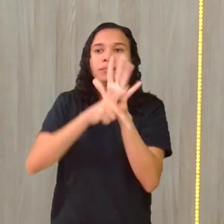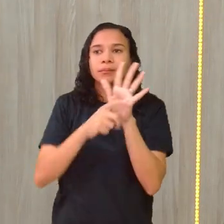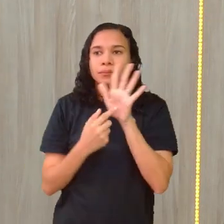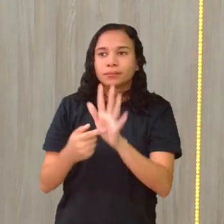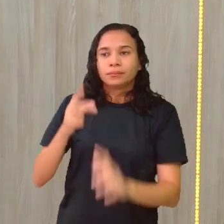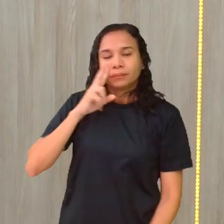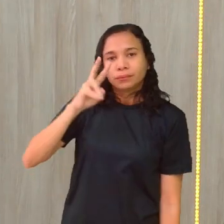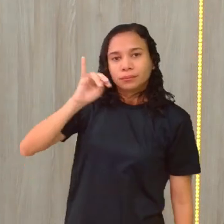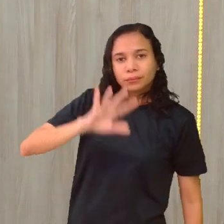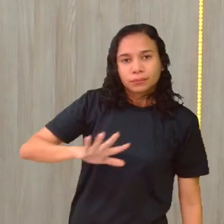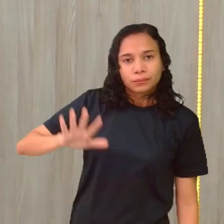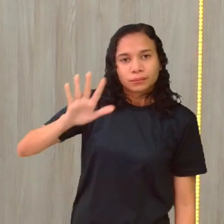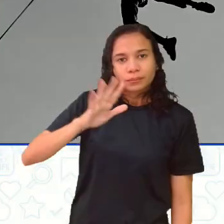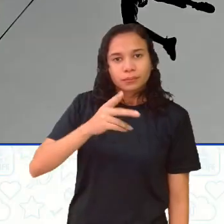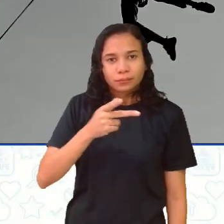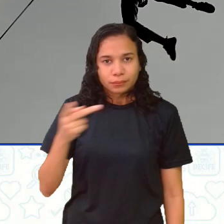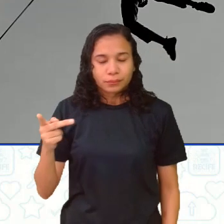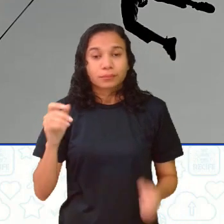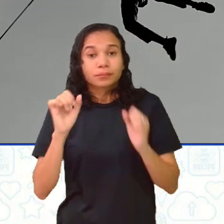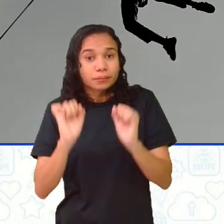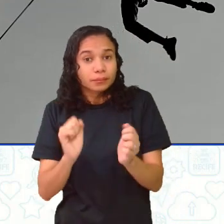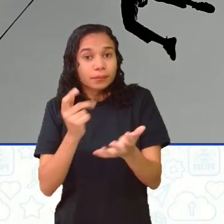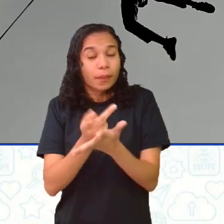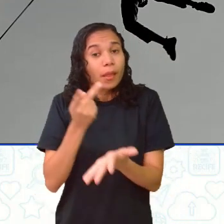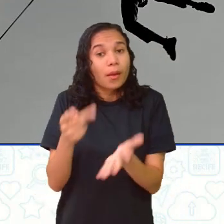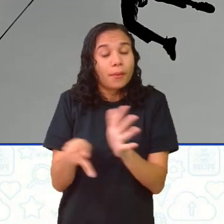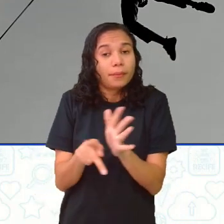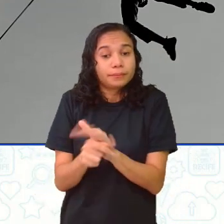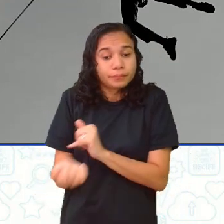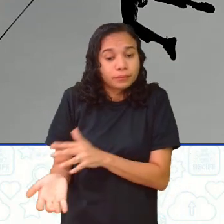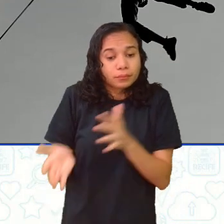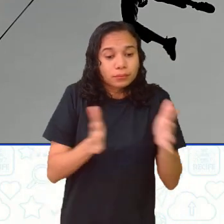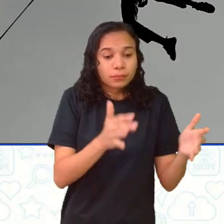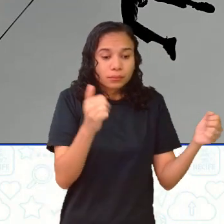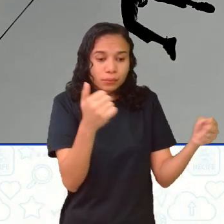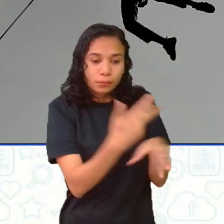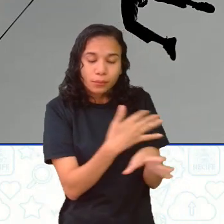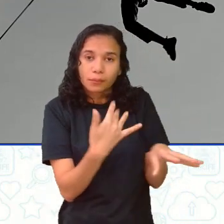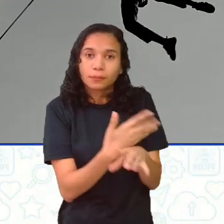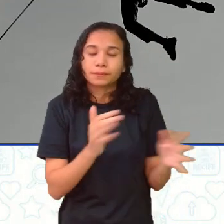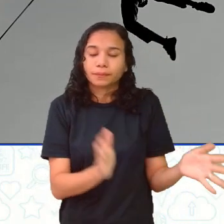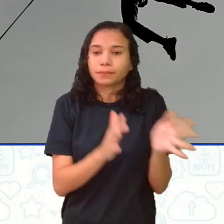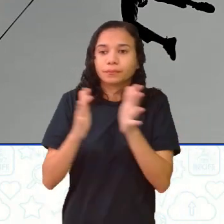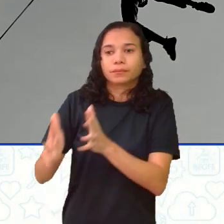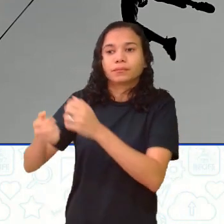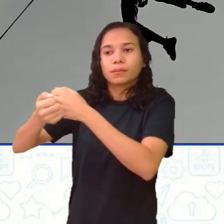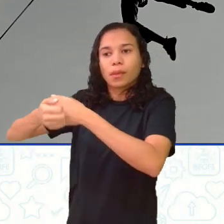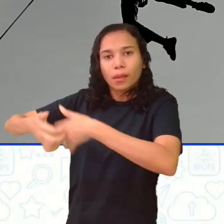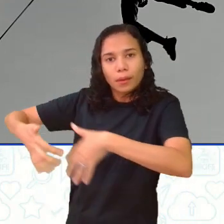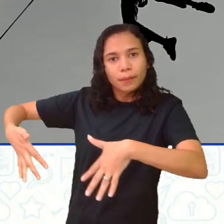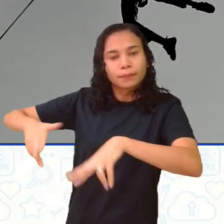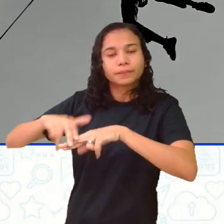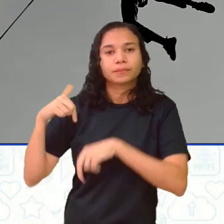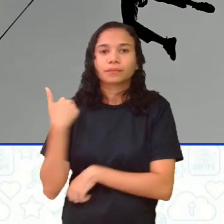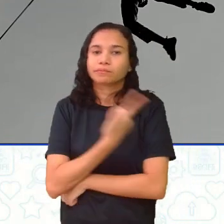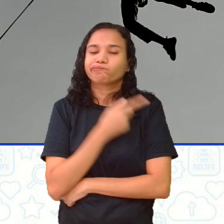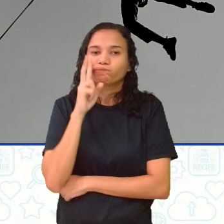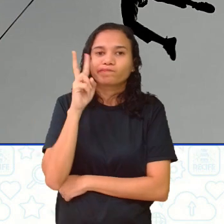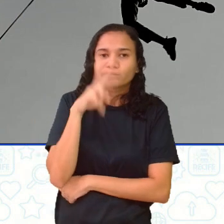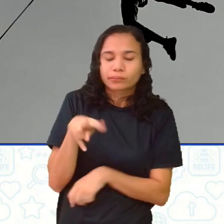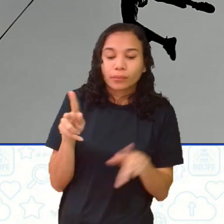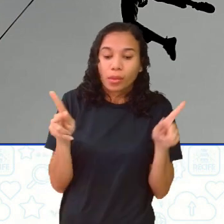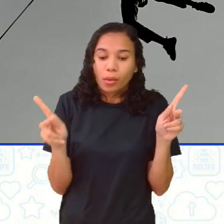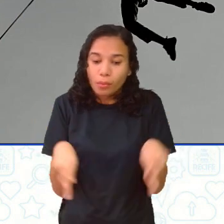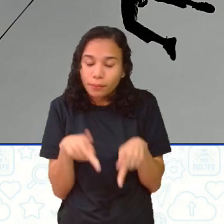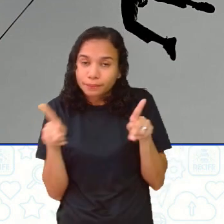imagem para vocês. Ela pode acontecer tanto na área urbana como na natureza. A gente vê aí em alguns shoppings, né?